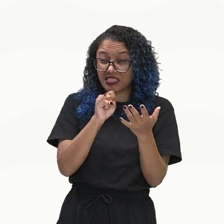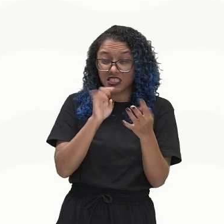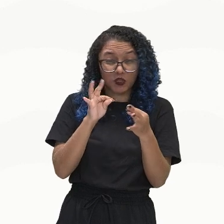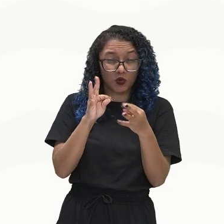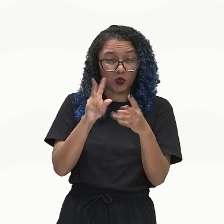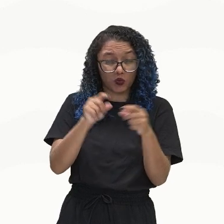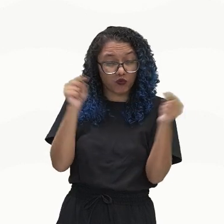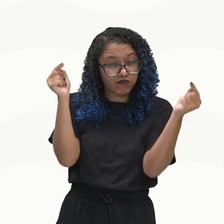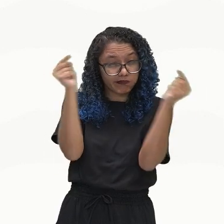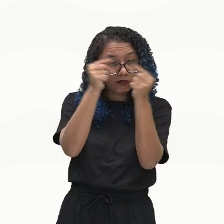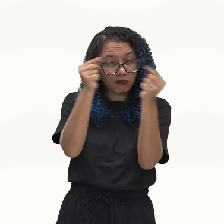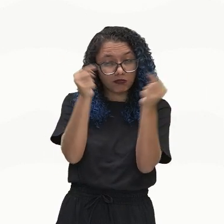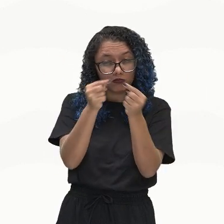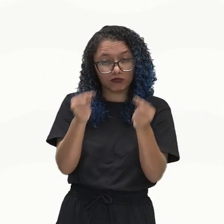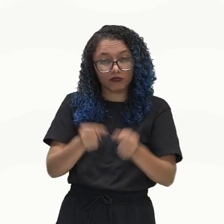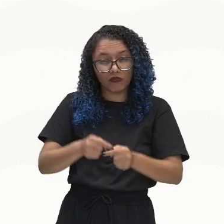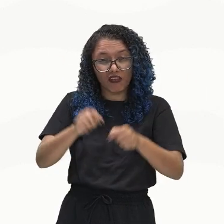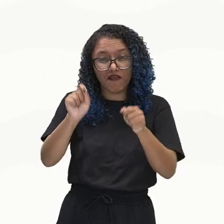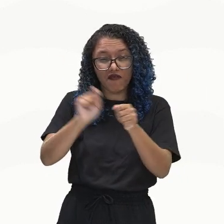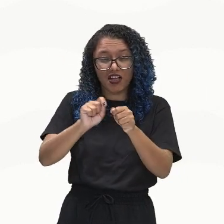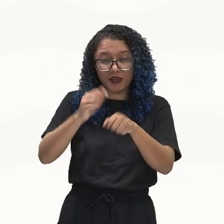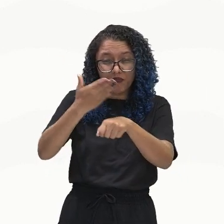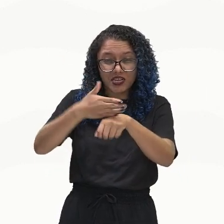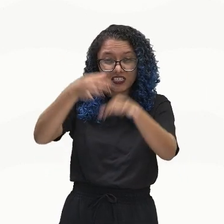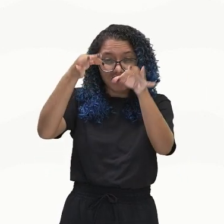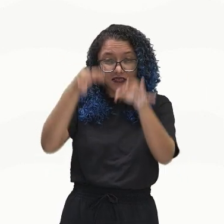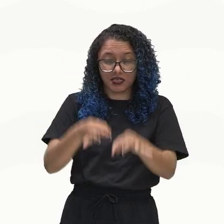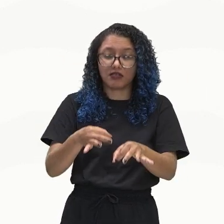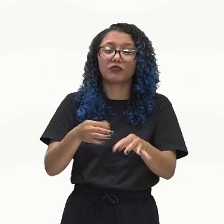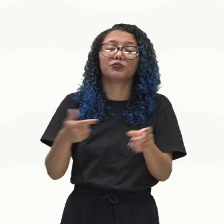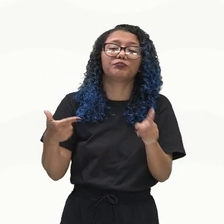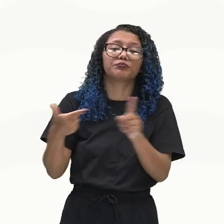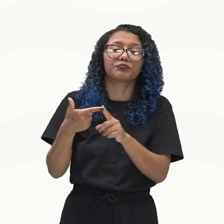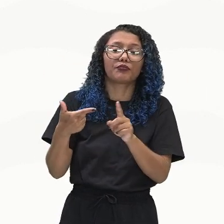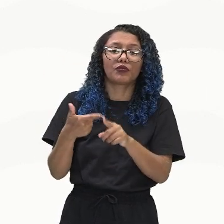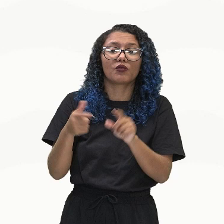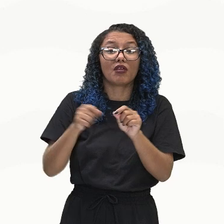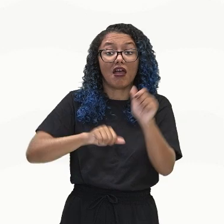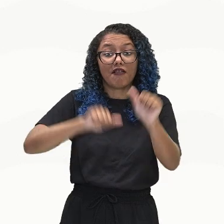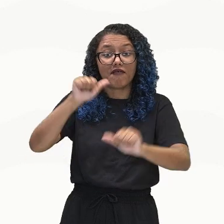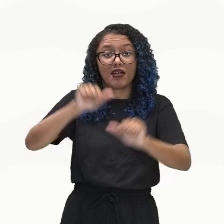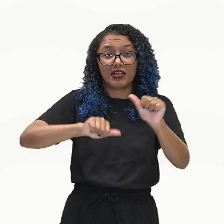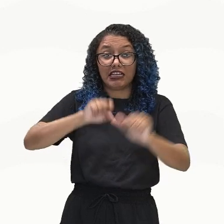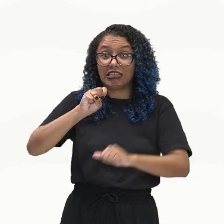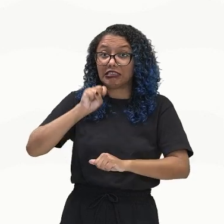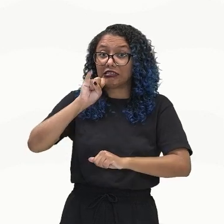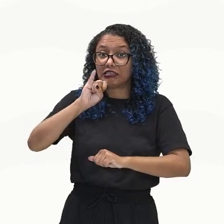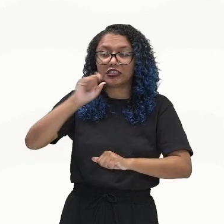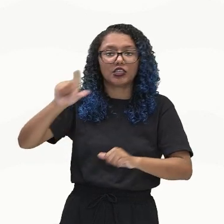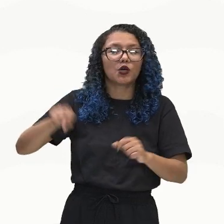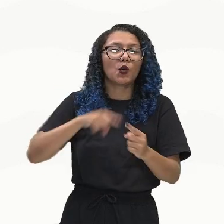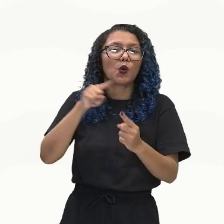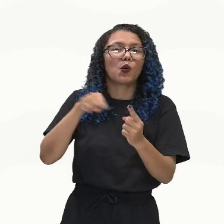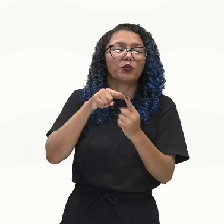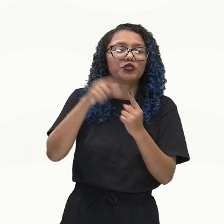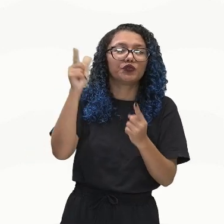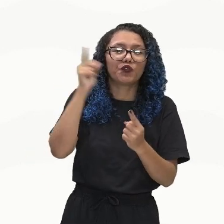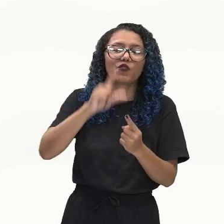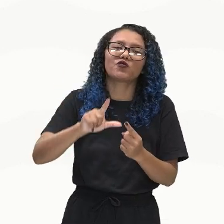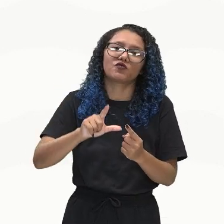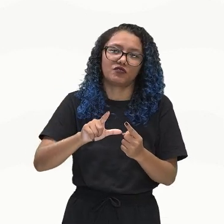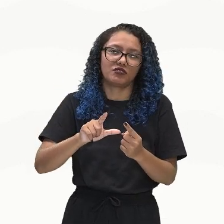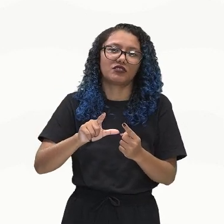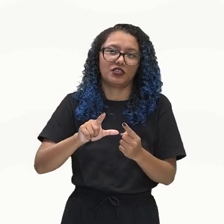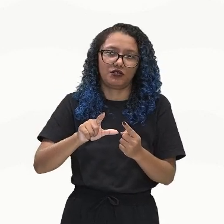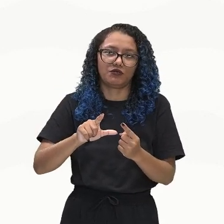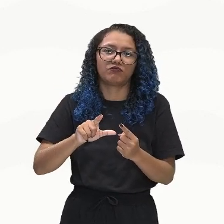adequada. Sétimo, avalie o resultado, levando em consideração o objetivo